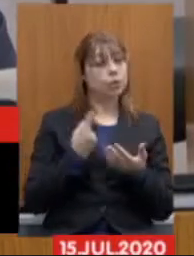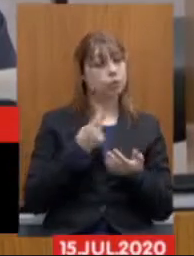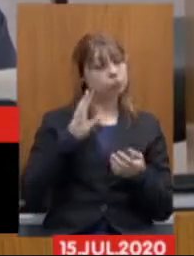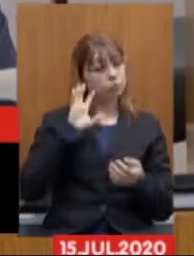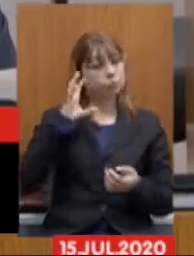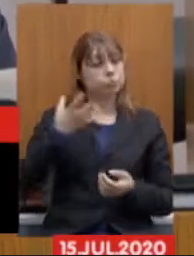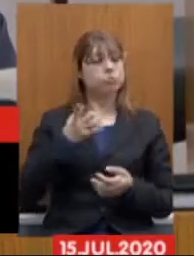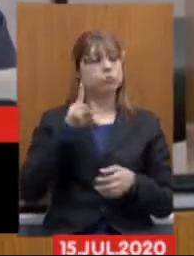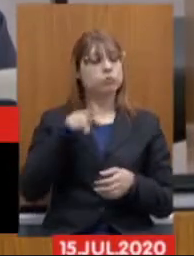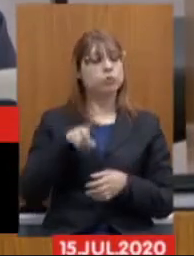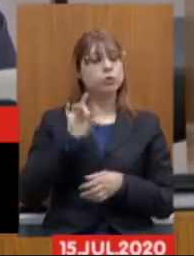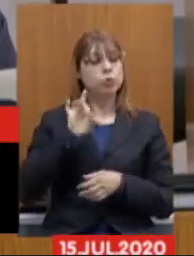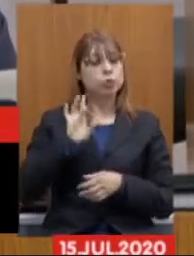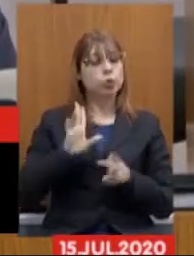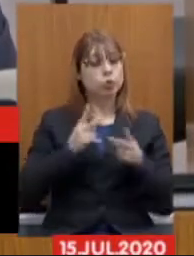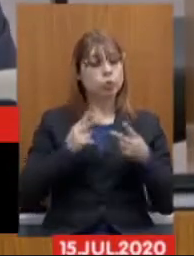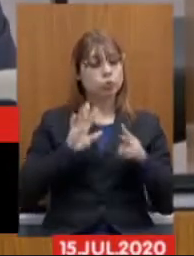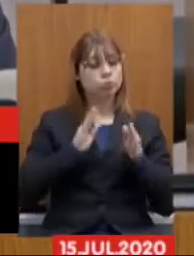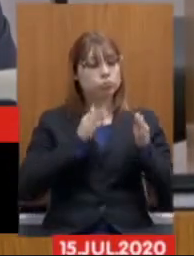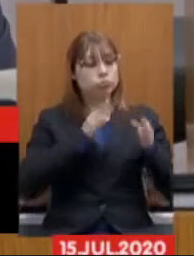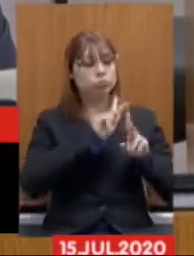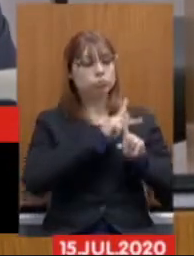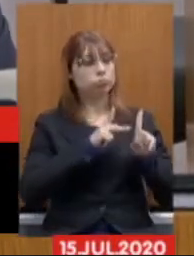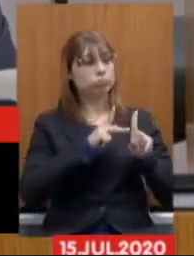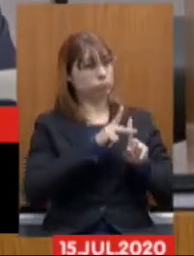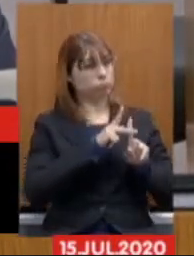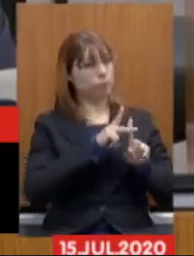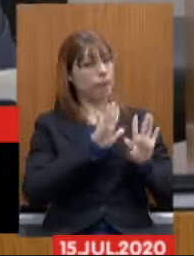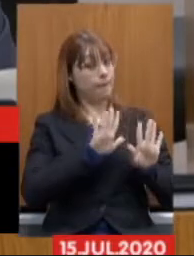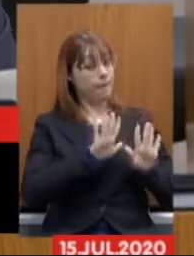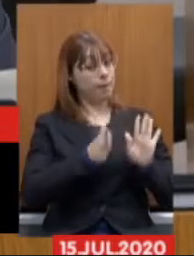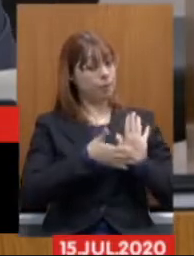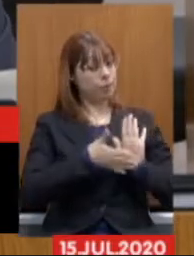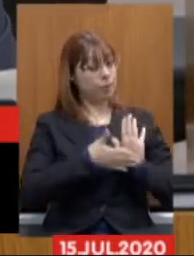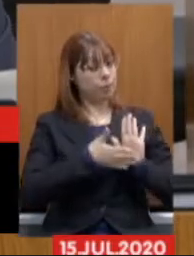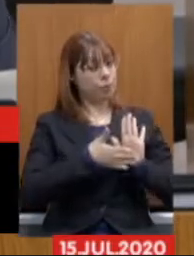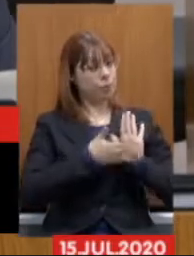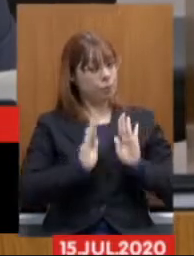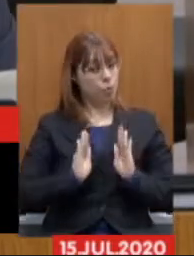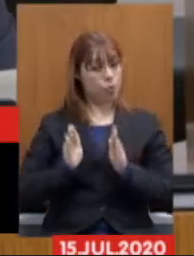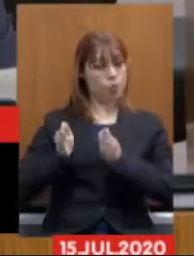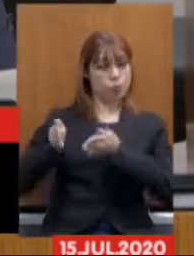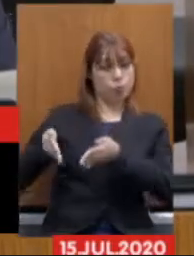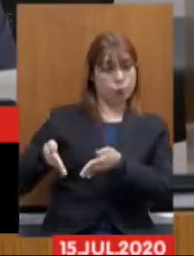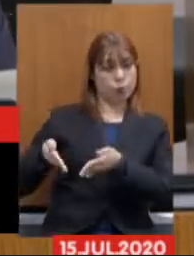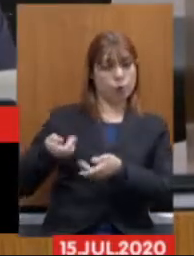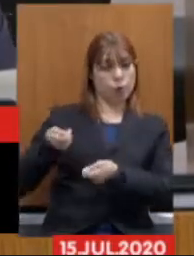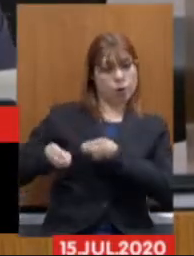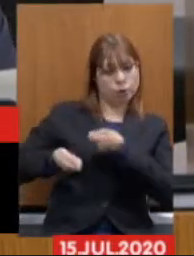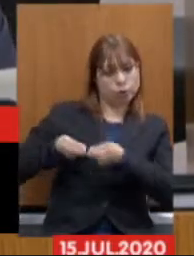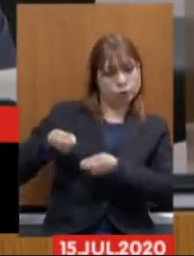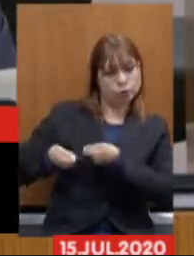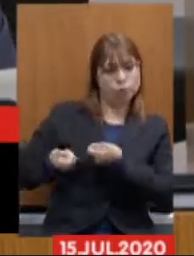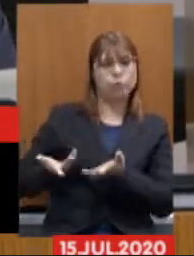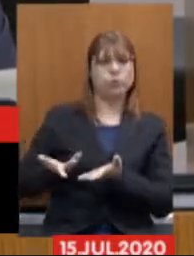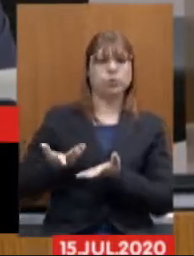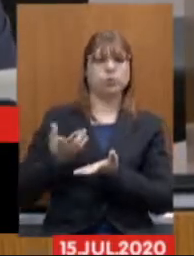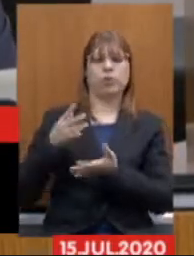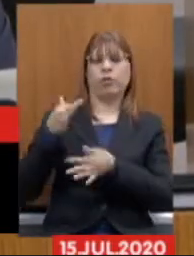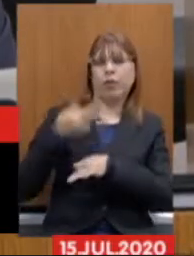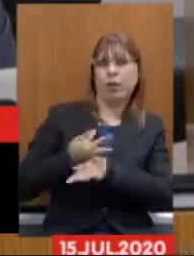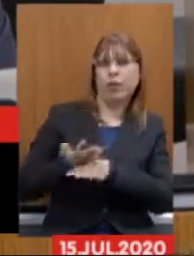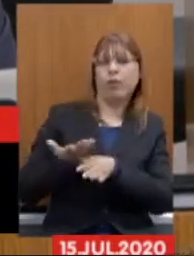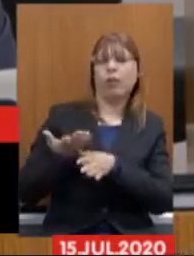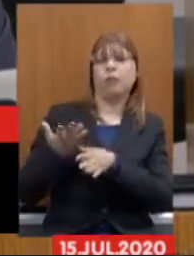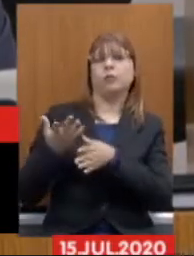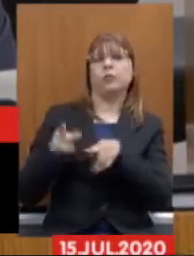previdenciárias as matérias administrativas contidas nas proposições encaminhadas pelo governo o homem inscrição de férias-prêmio de